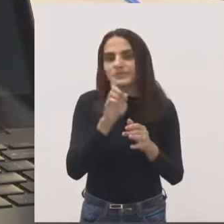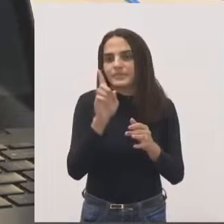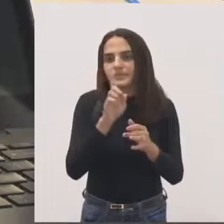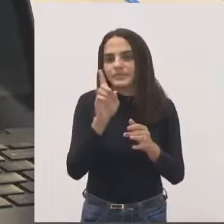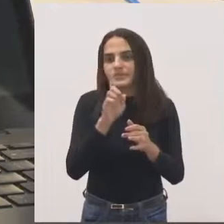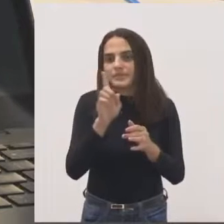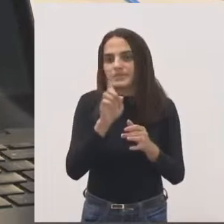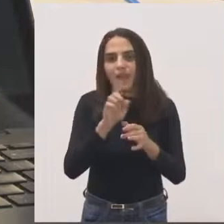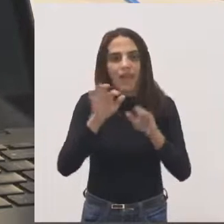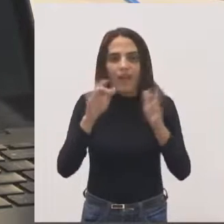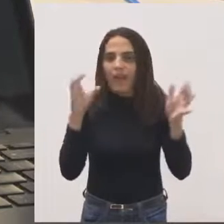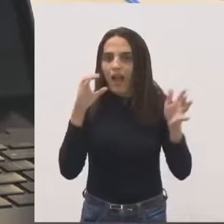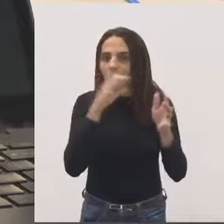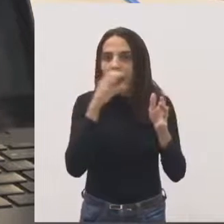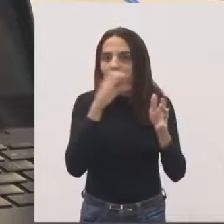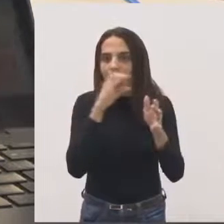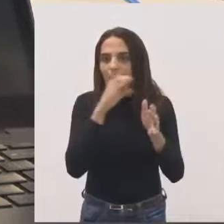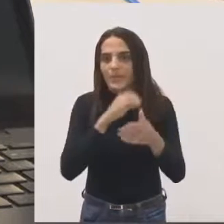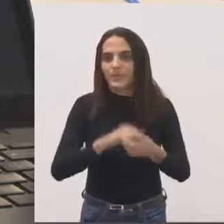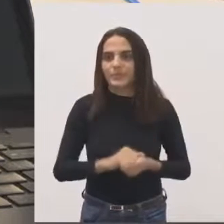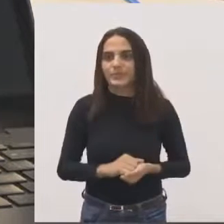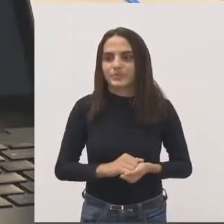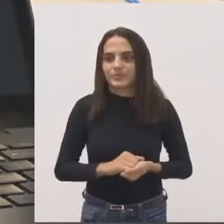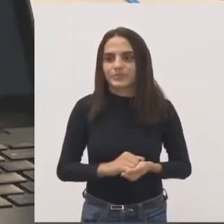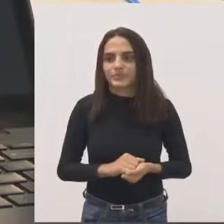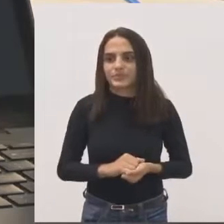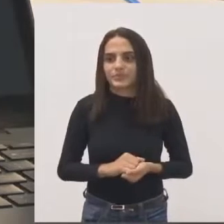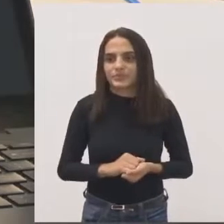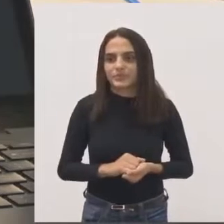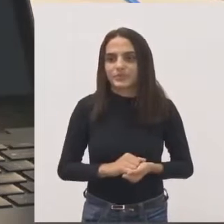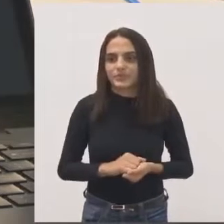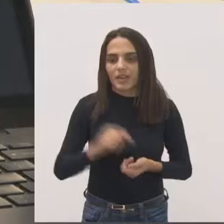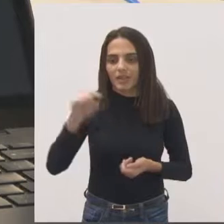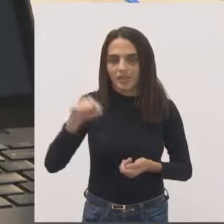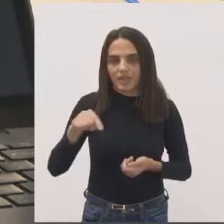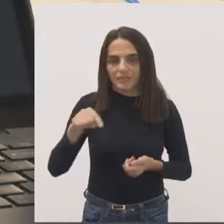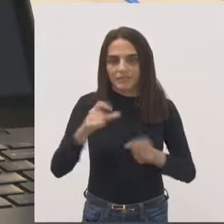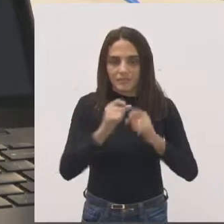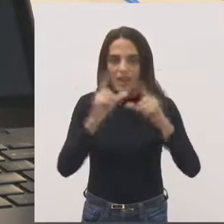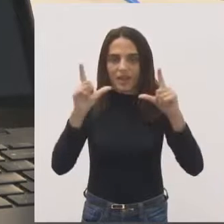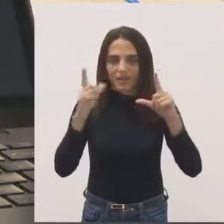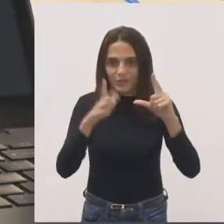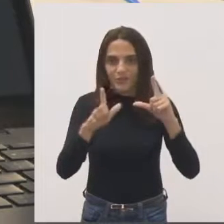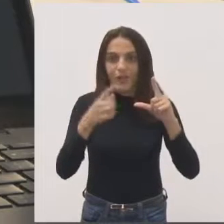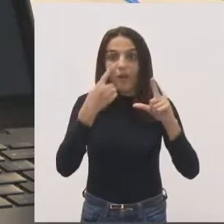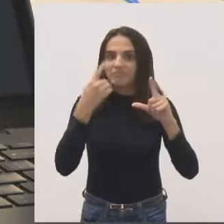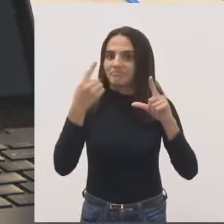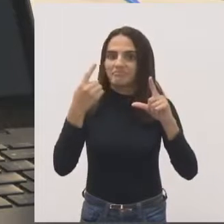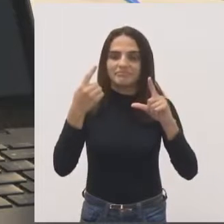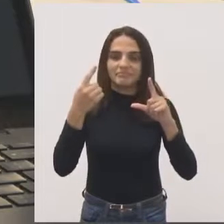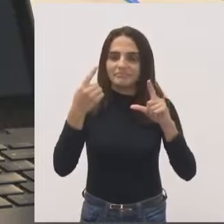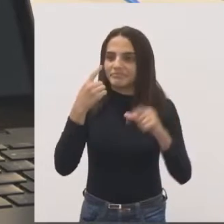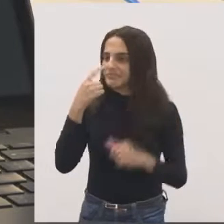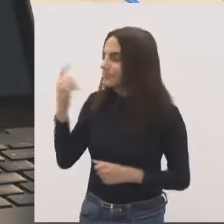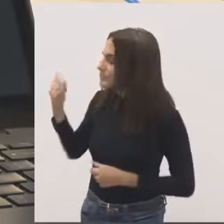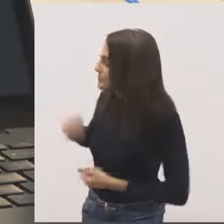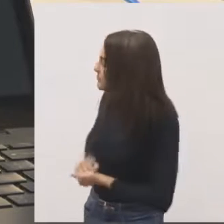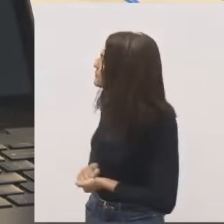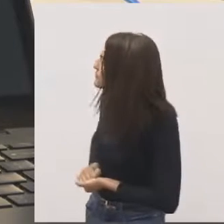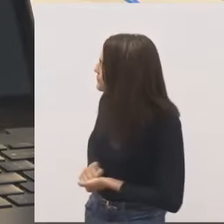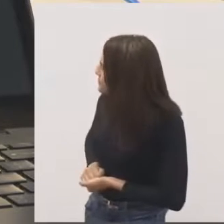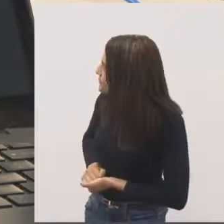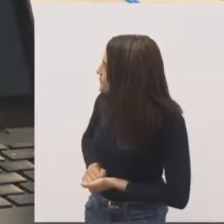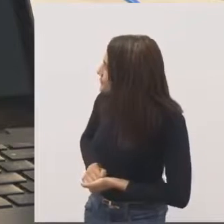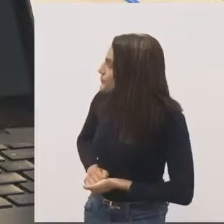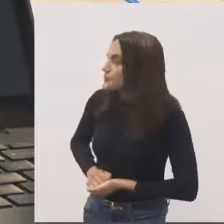para desligar, tá bom? E a gente vai ligar ele. Acabei de clicar em ligar, ele já vai iniciar o